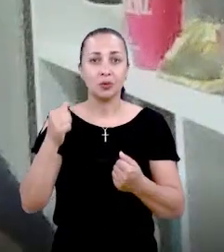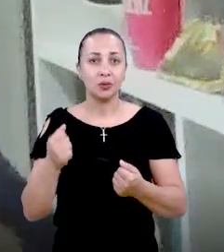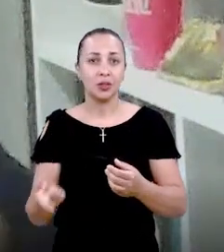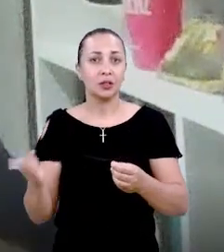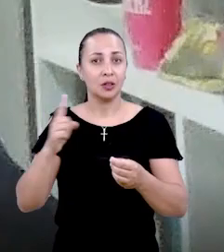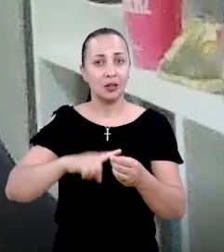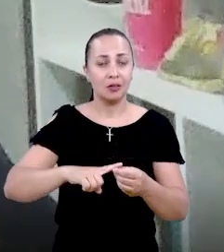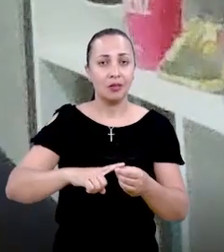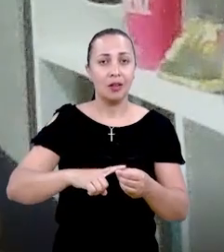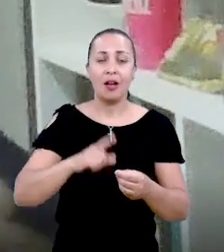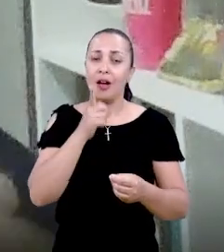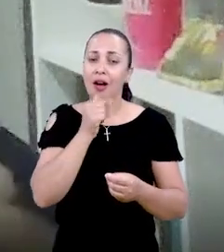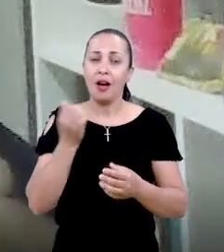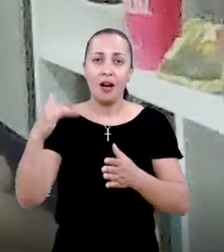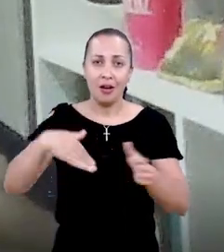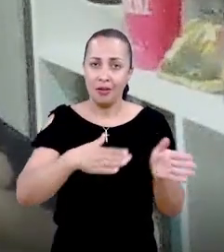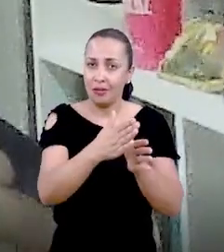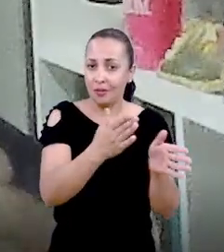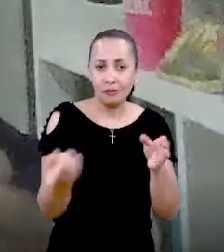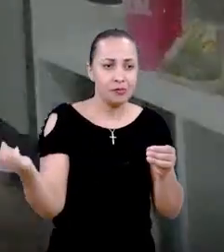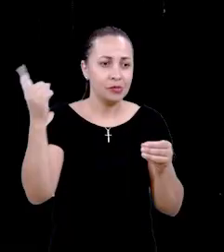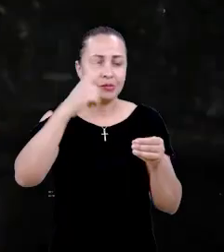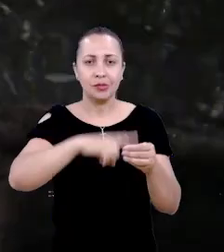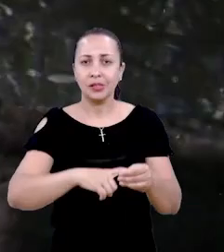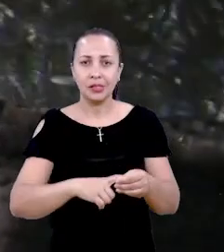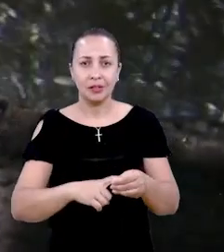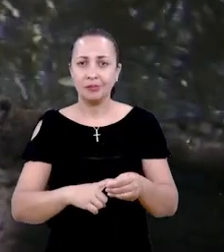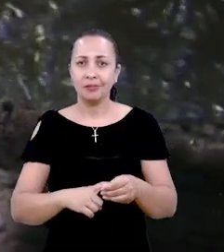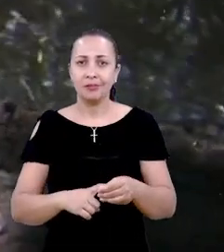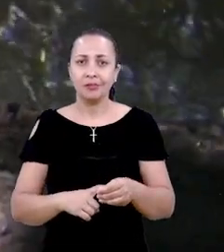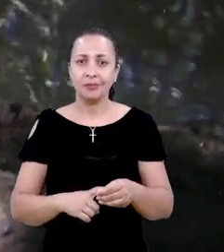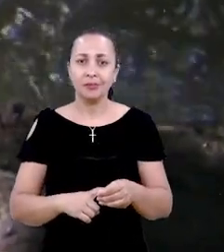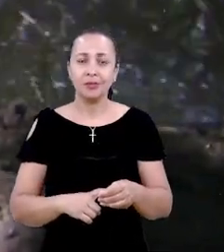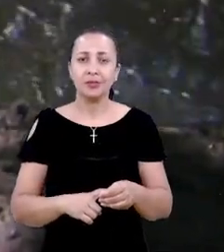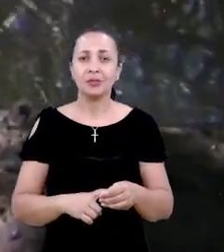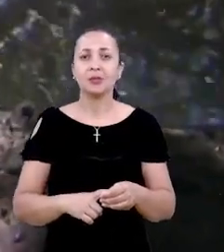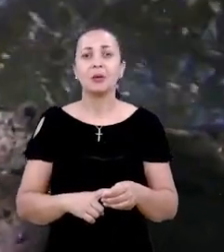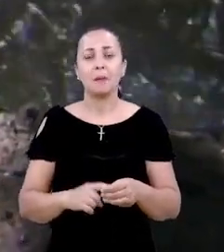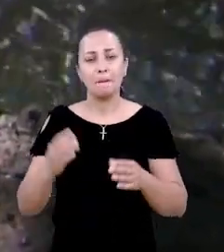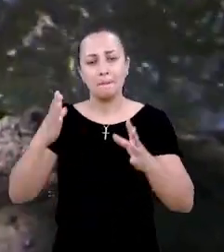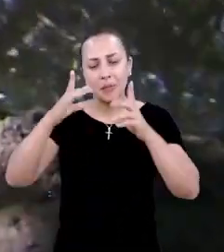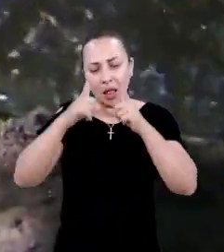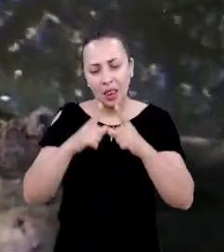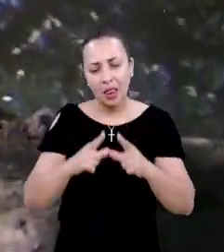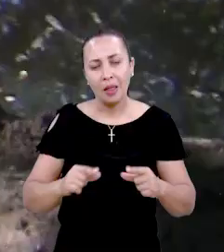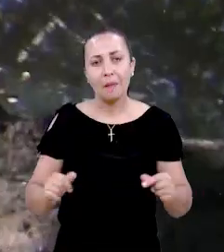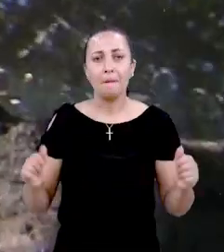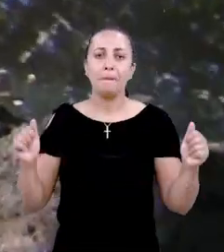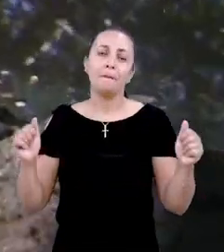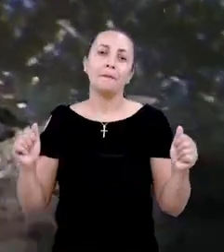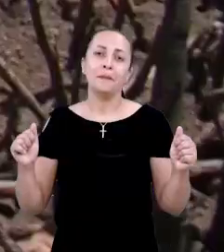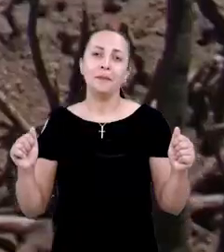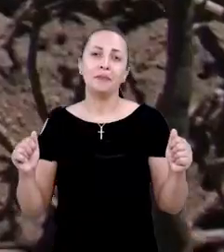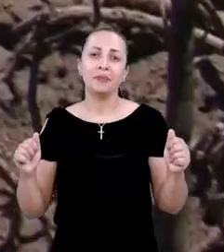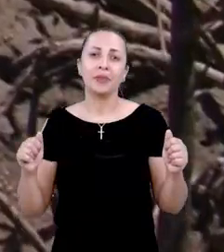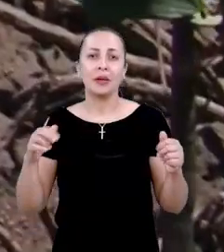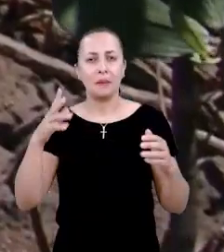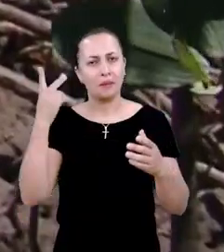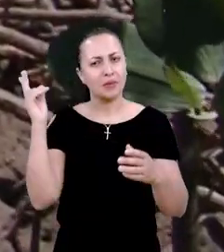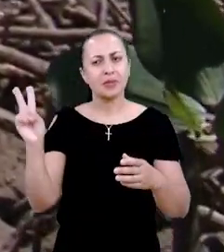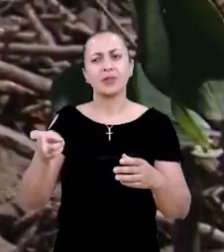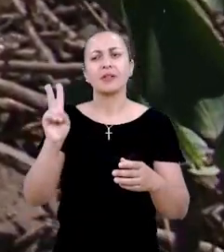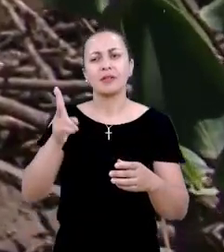recompor a hidrologia da área, ou seja, fazer com que a água das marés voltasse a essa área, né, com